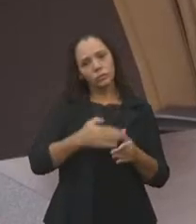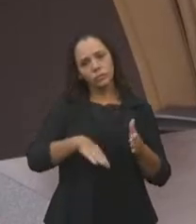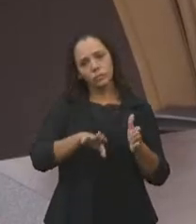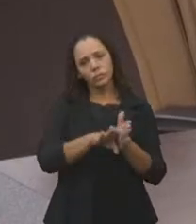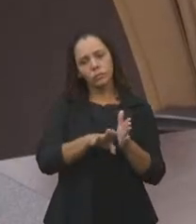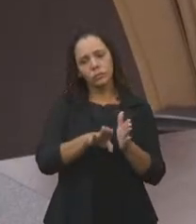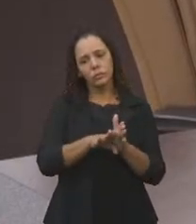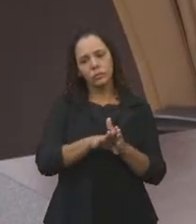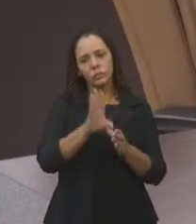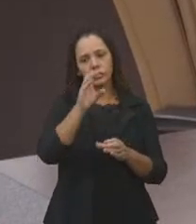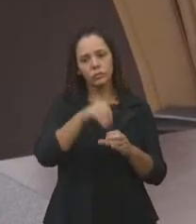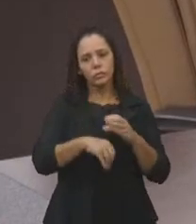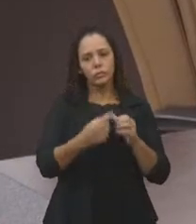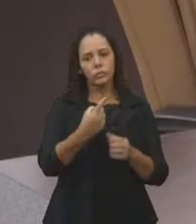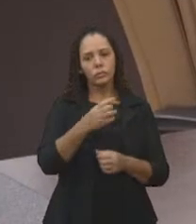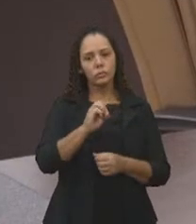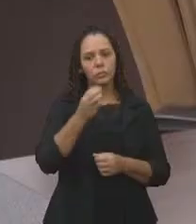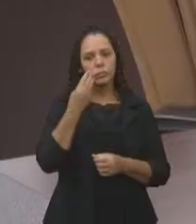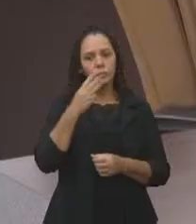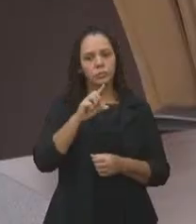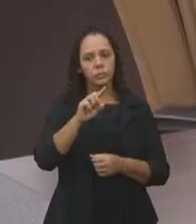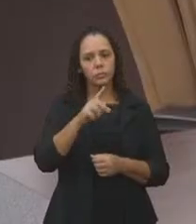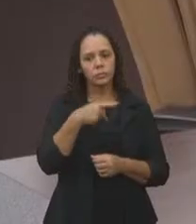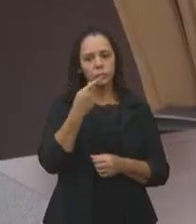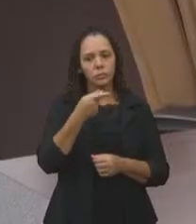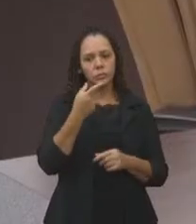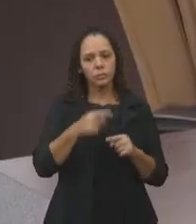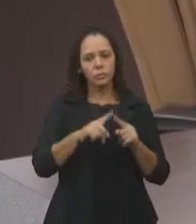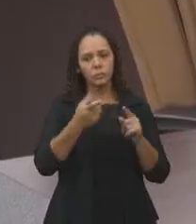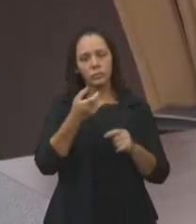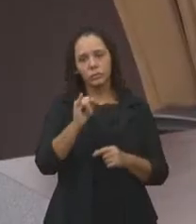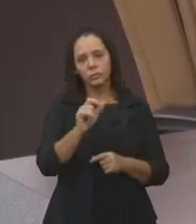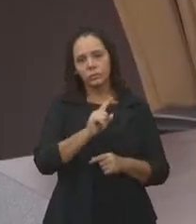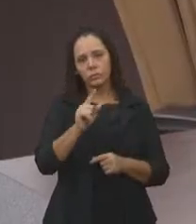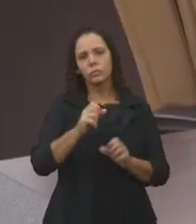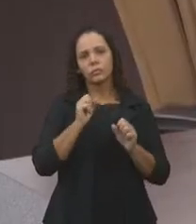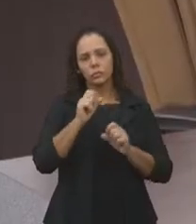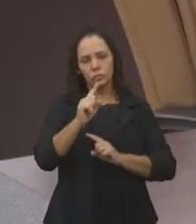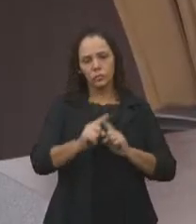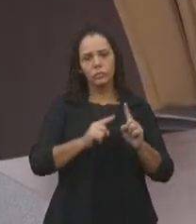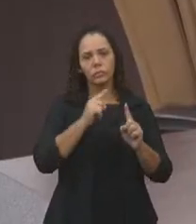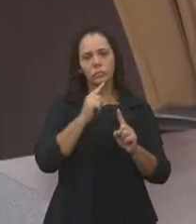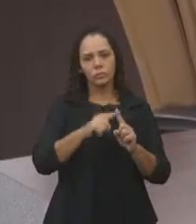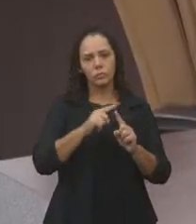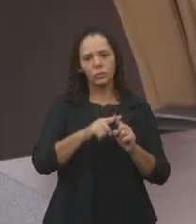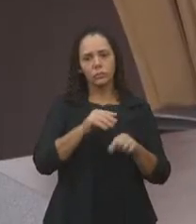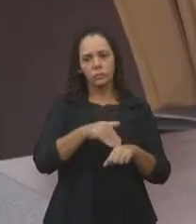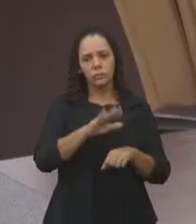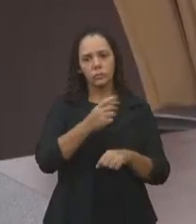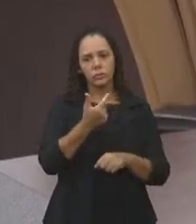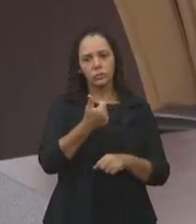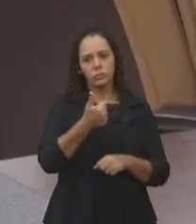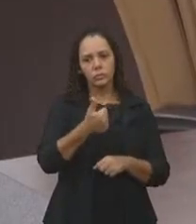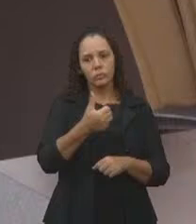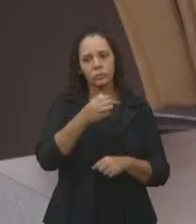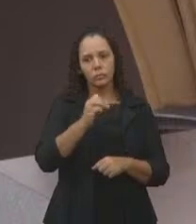dentro desses 10 milhões que você citou, Guilherme, mas se não tiver, pode contar com 10,5 milhões, que é um